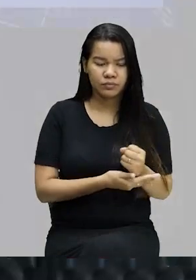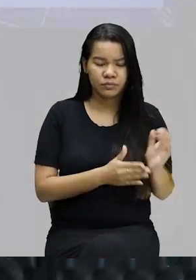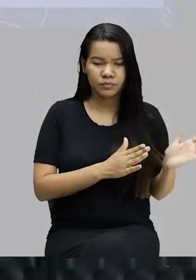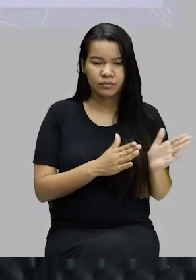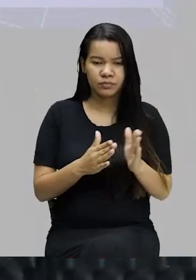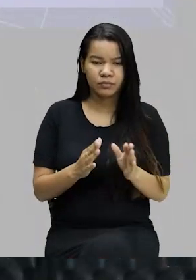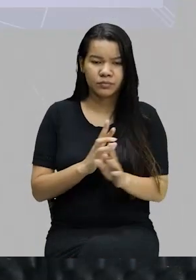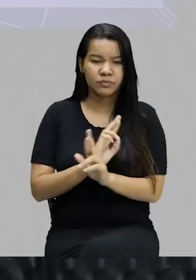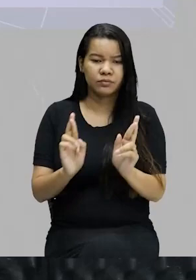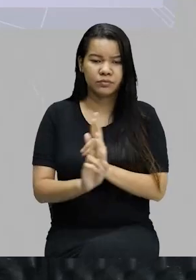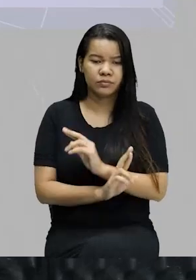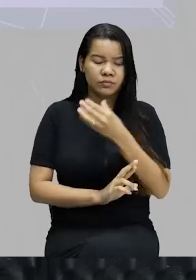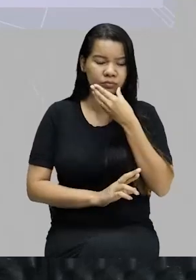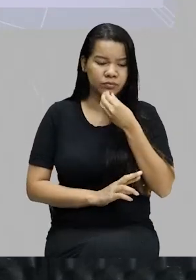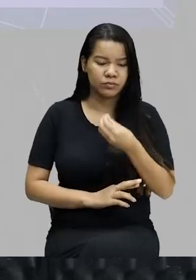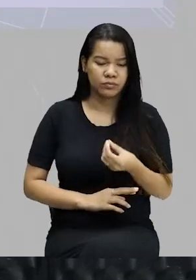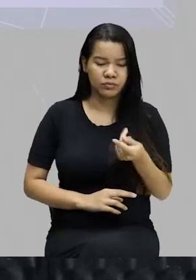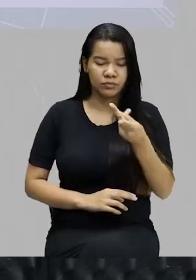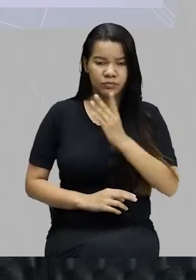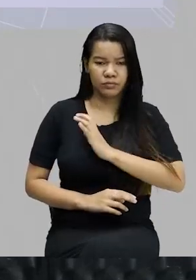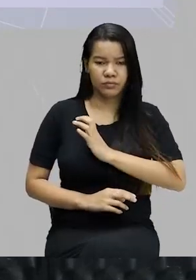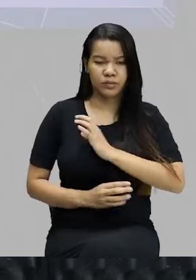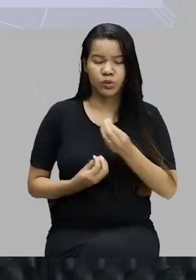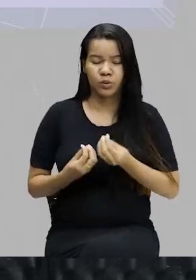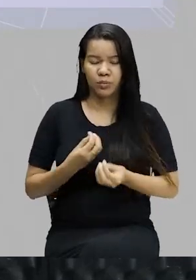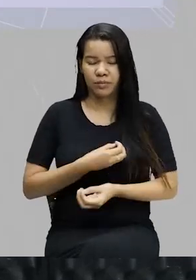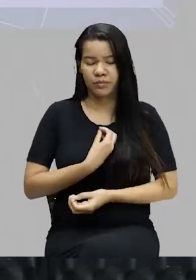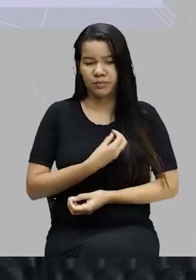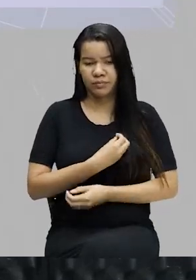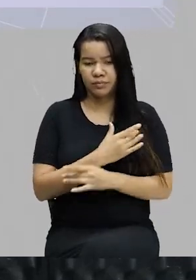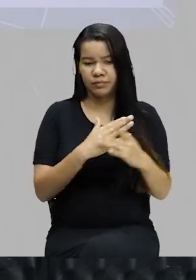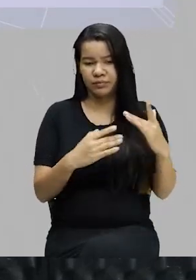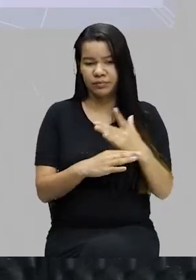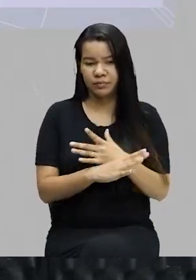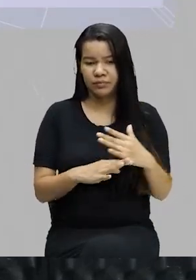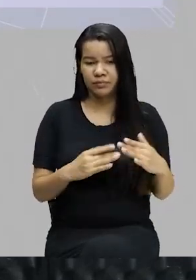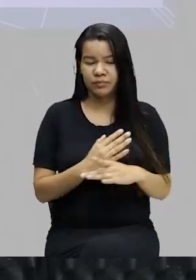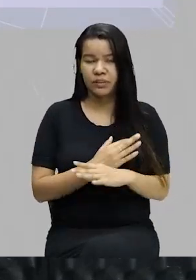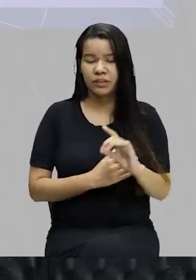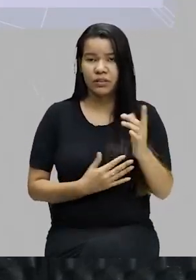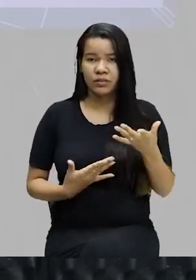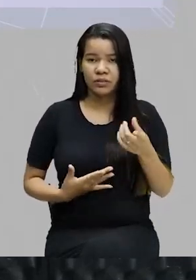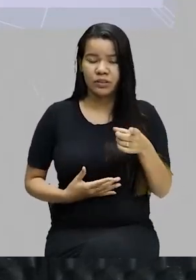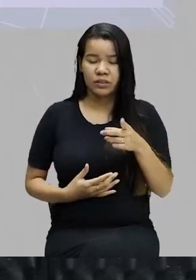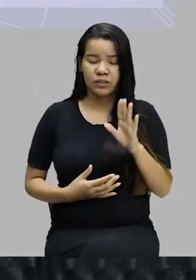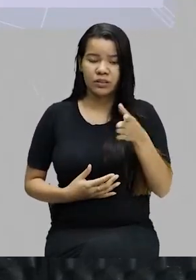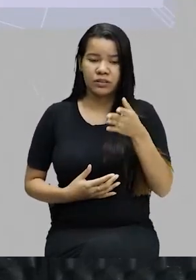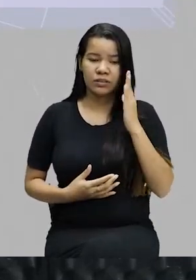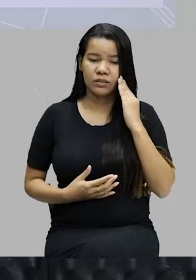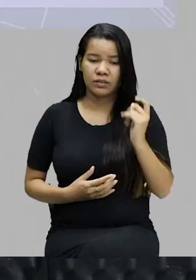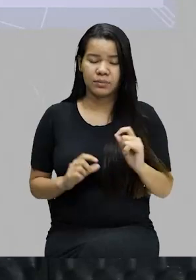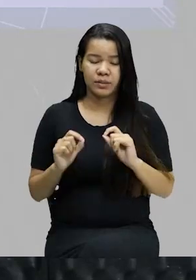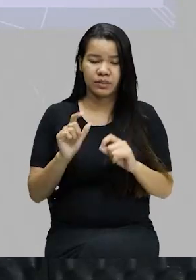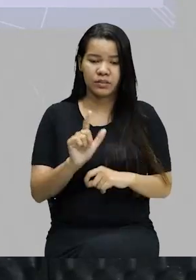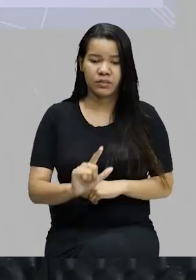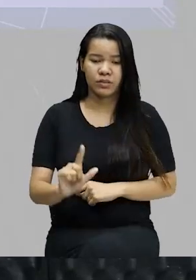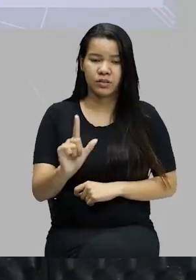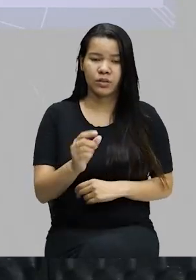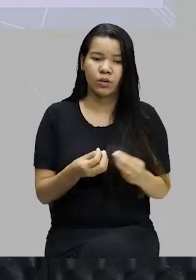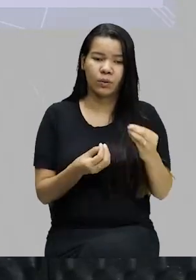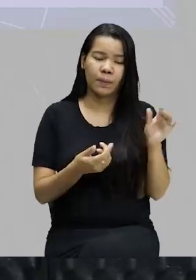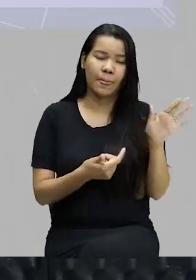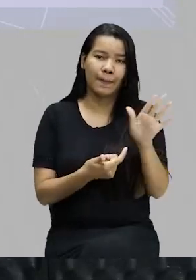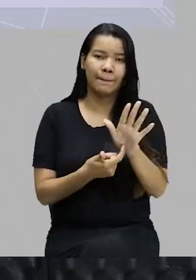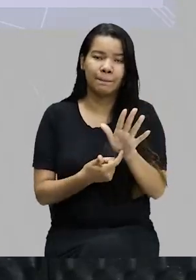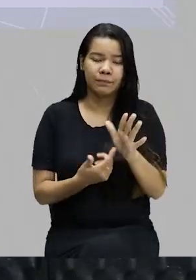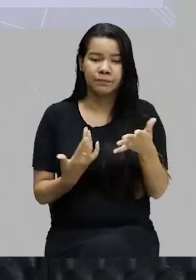como era viver na cidade. Então, vocês sabem que a literatura ela é uma forma da gente estar trazendo as questões da sociedade. Naquela época, como